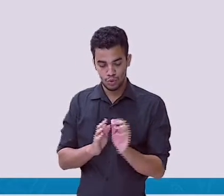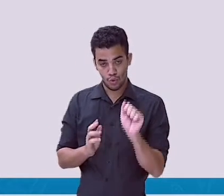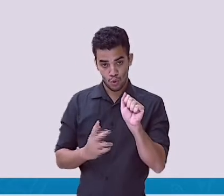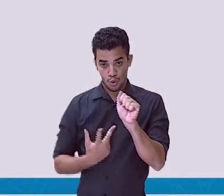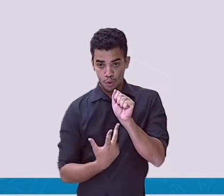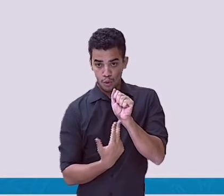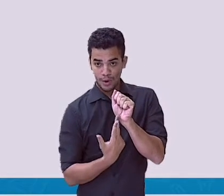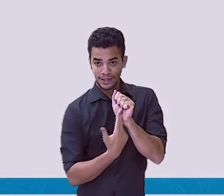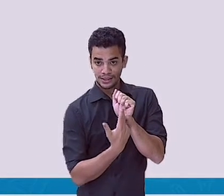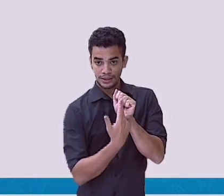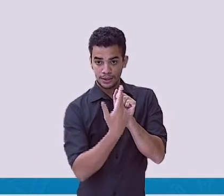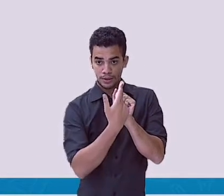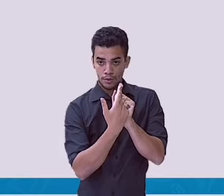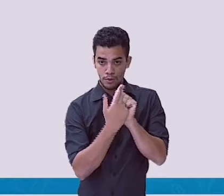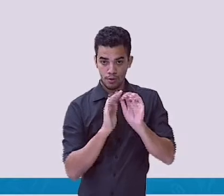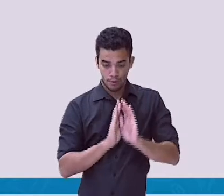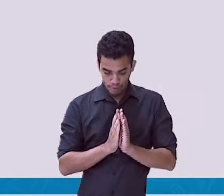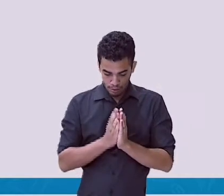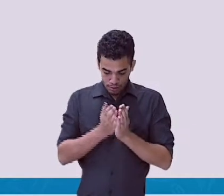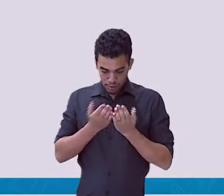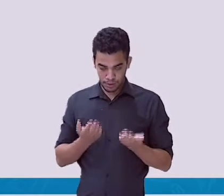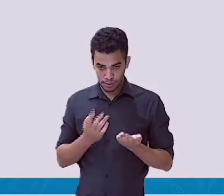ó, de lá e aqui,